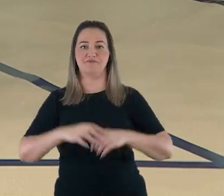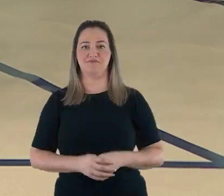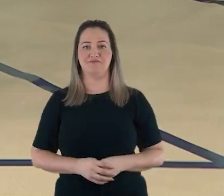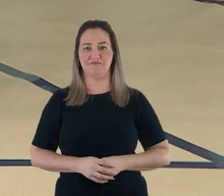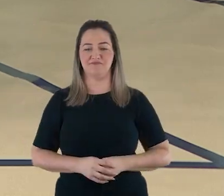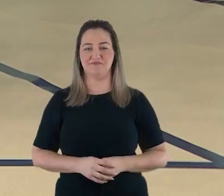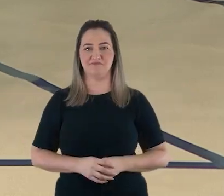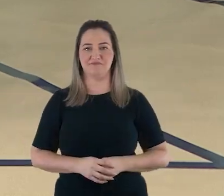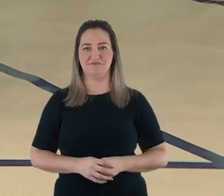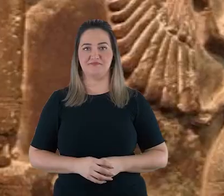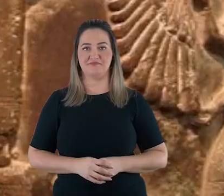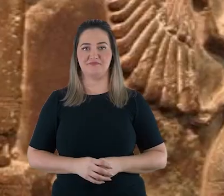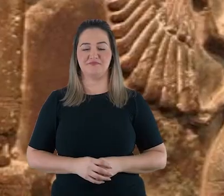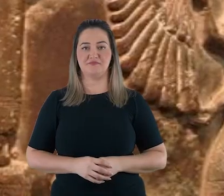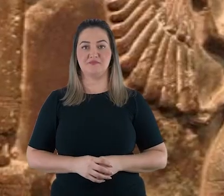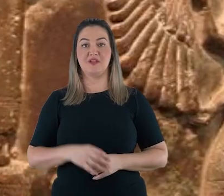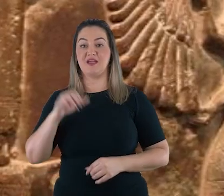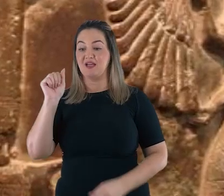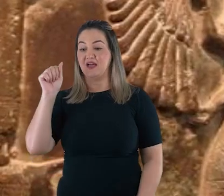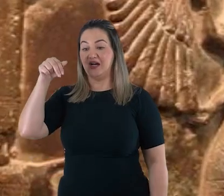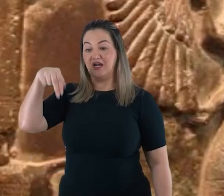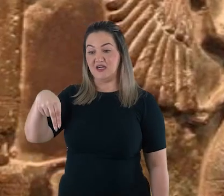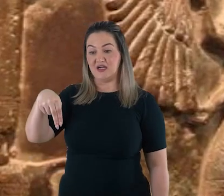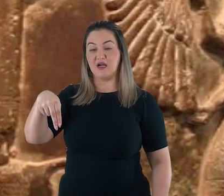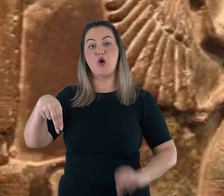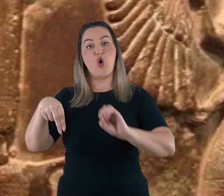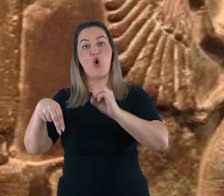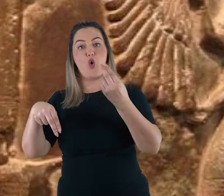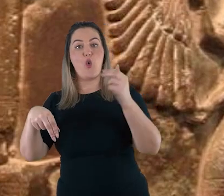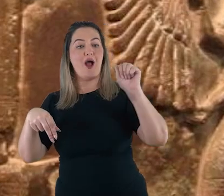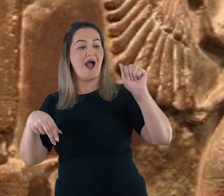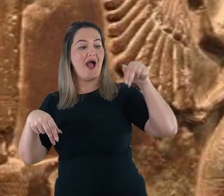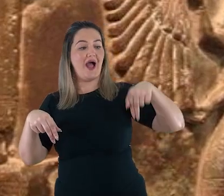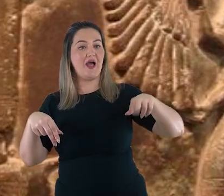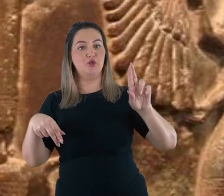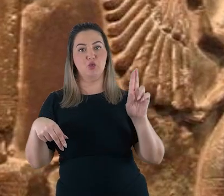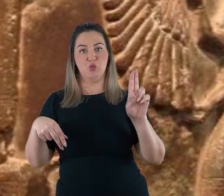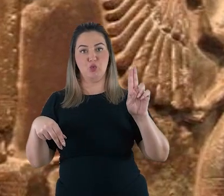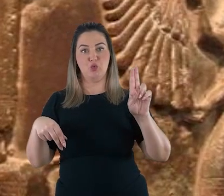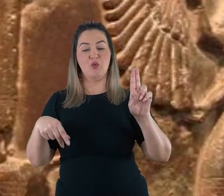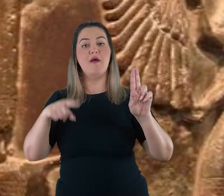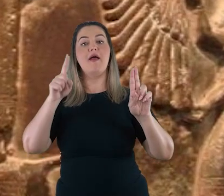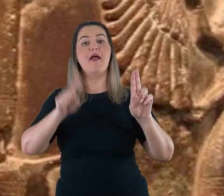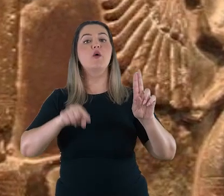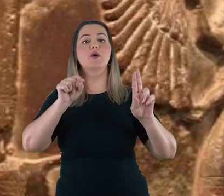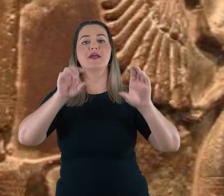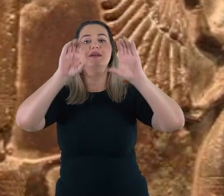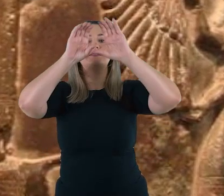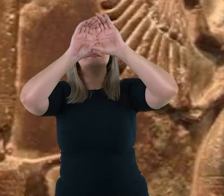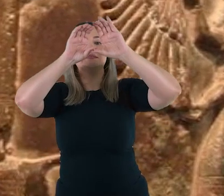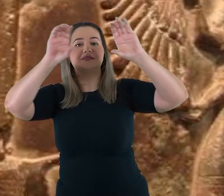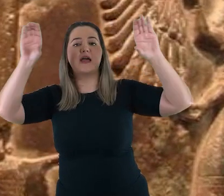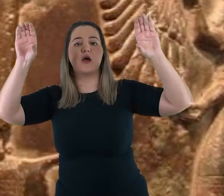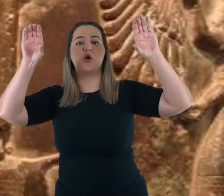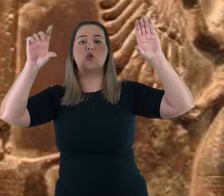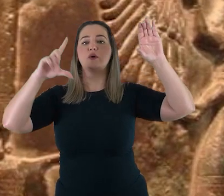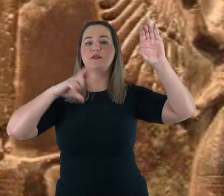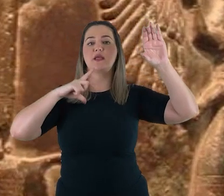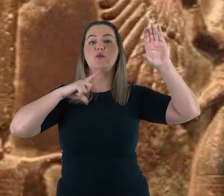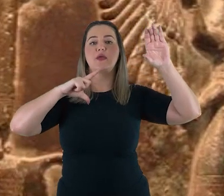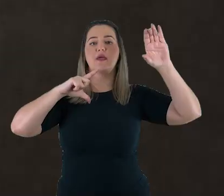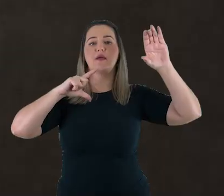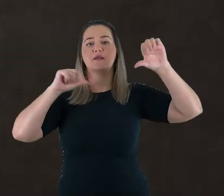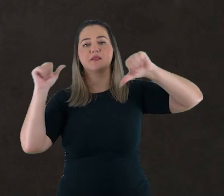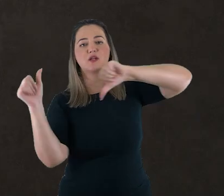Ok, agora preste atenção. An ou Anu, como você pode ver, é o céu divinamente